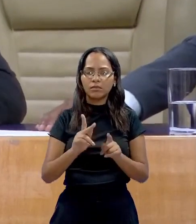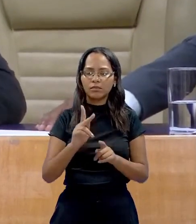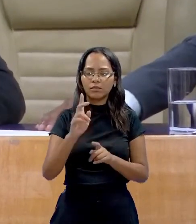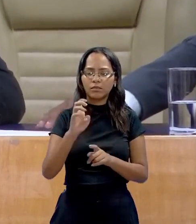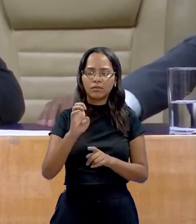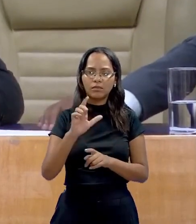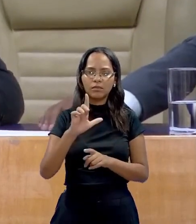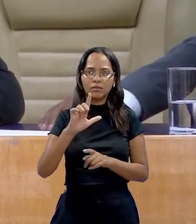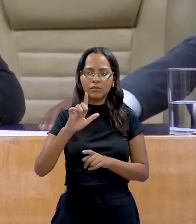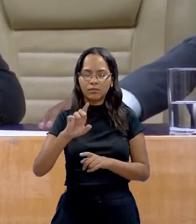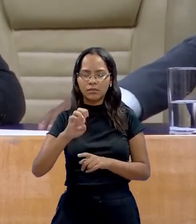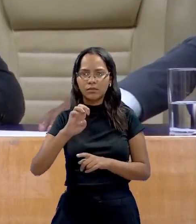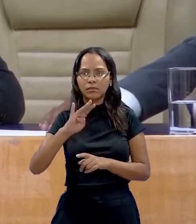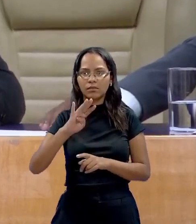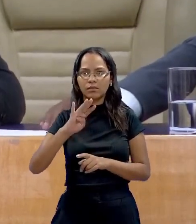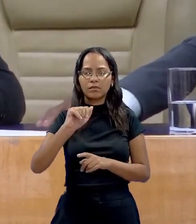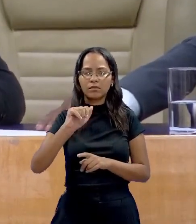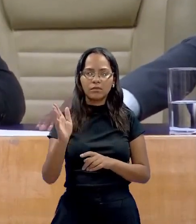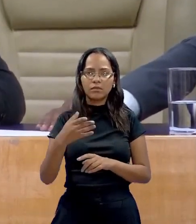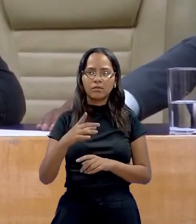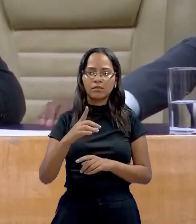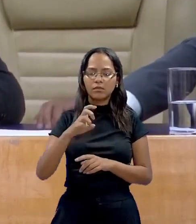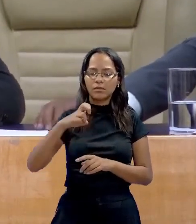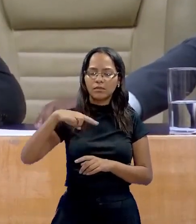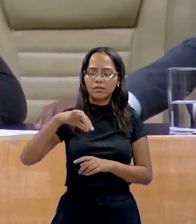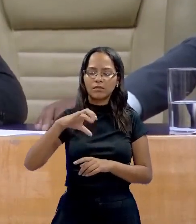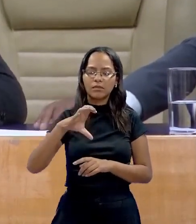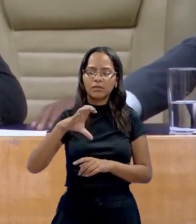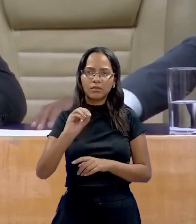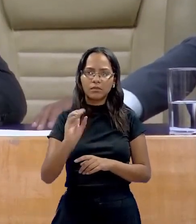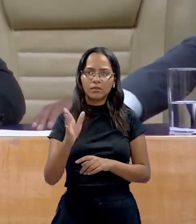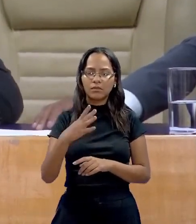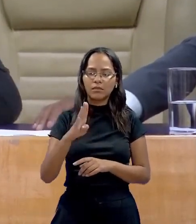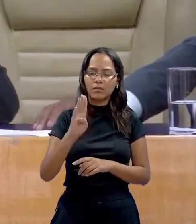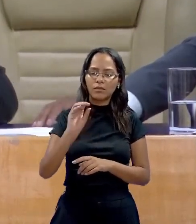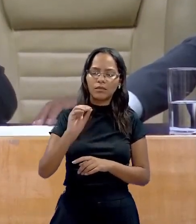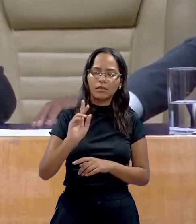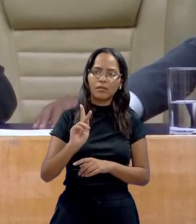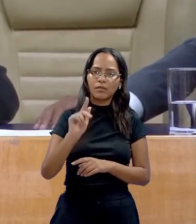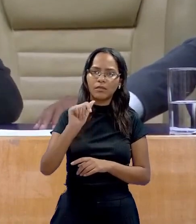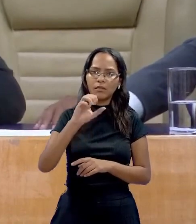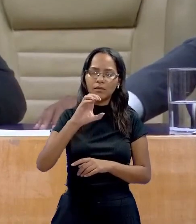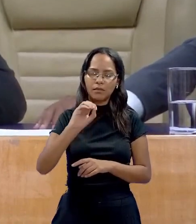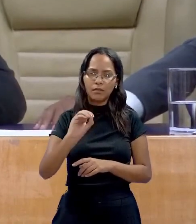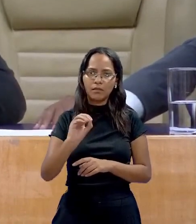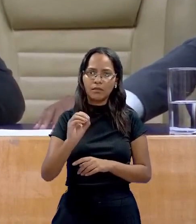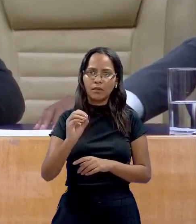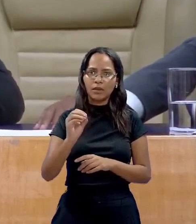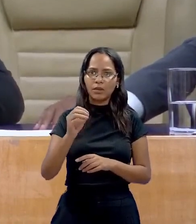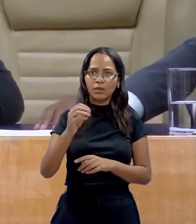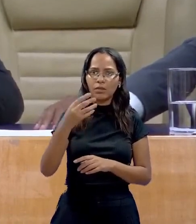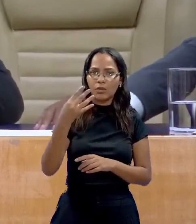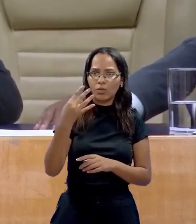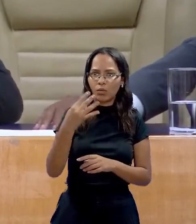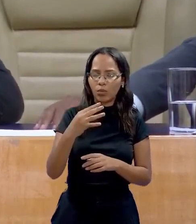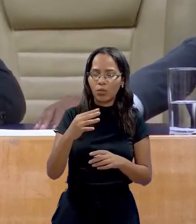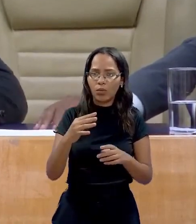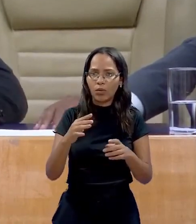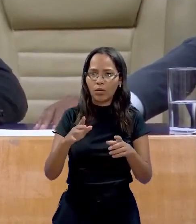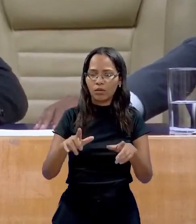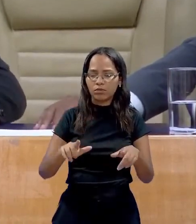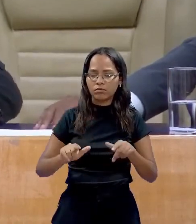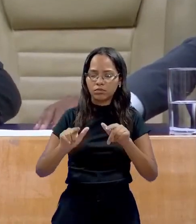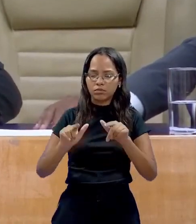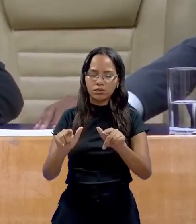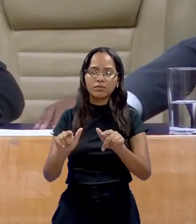vereador Denício Trindade e ilustre vereador Anderson Salles Bocão. São os quatro títulos de decreto legislativo que estão sendo apreciados pela casa.